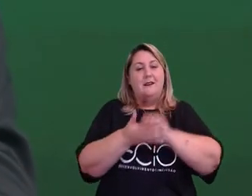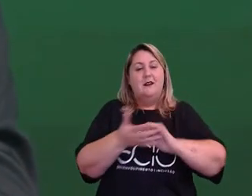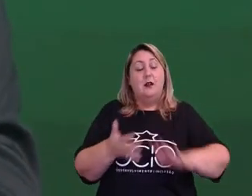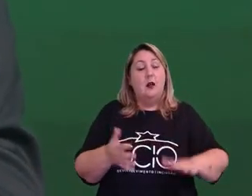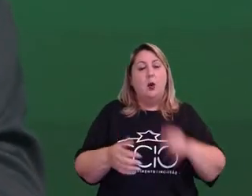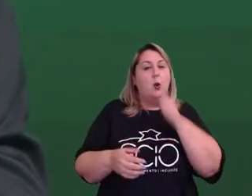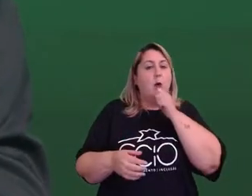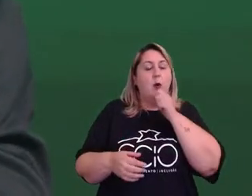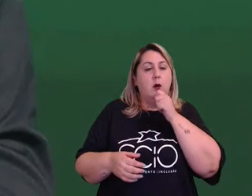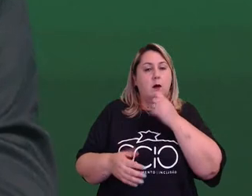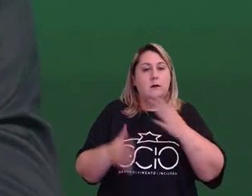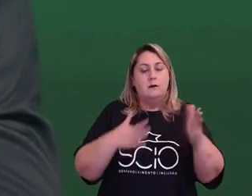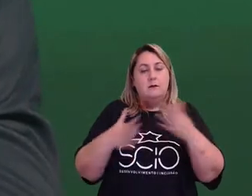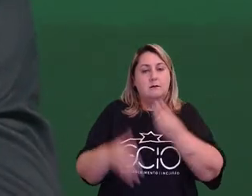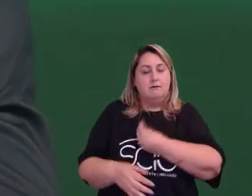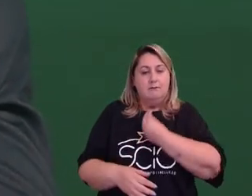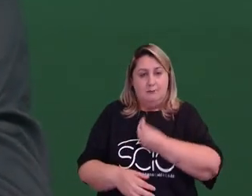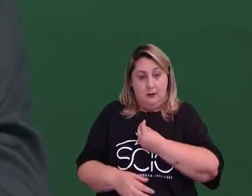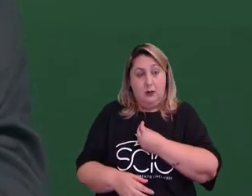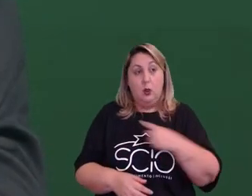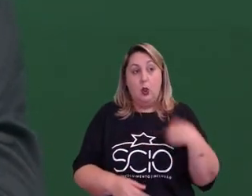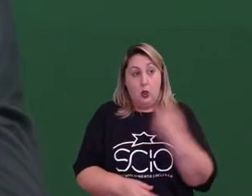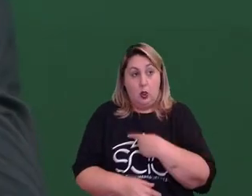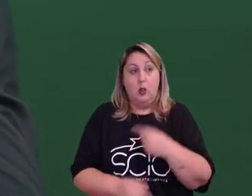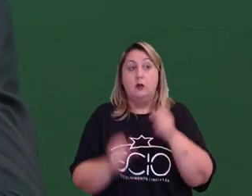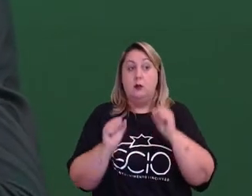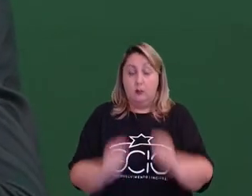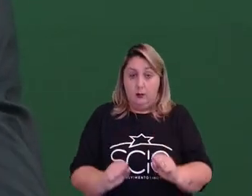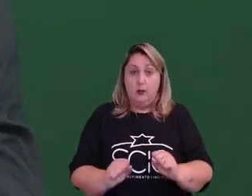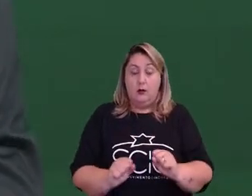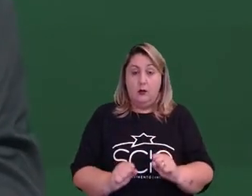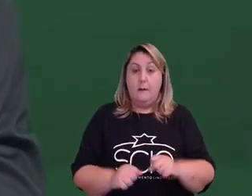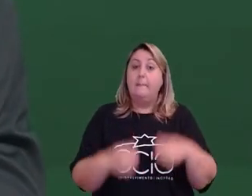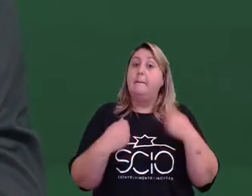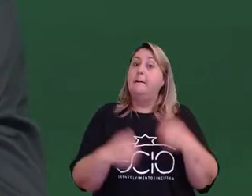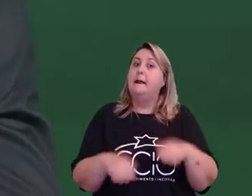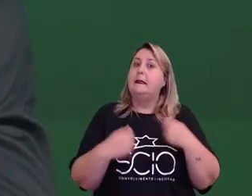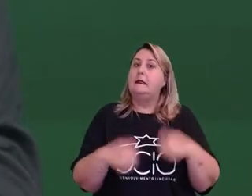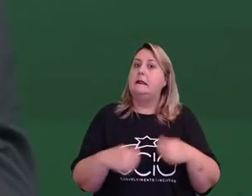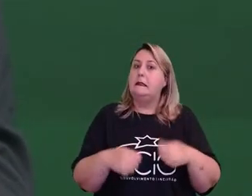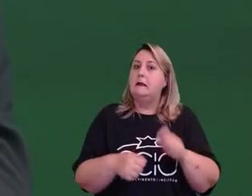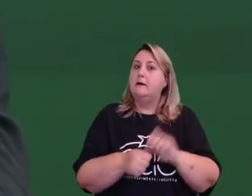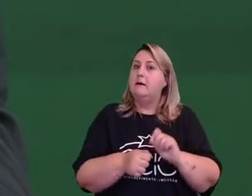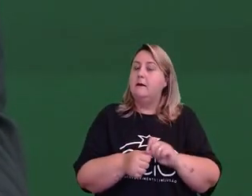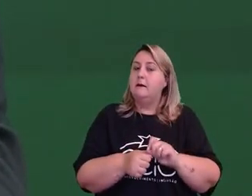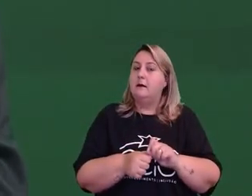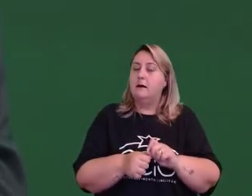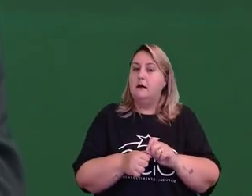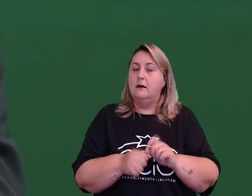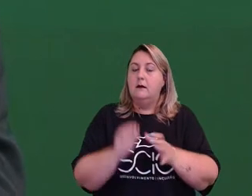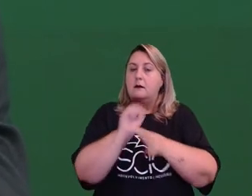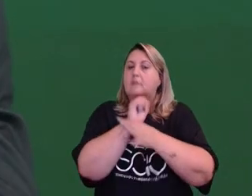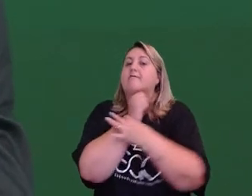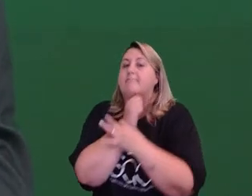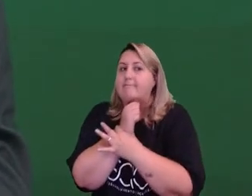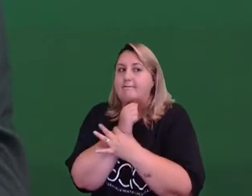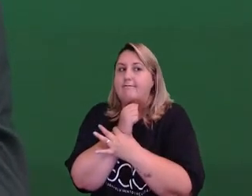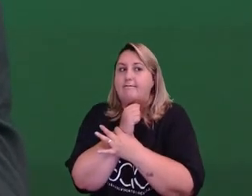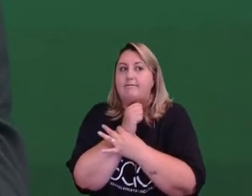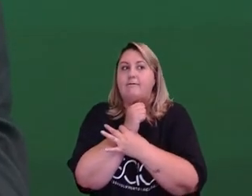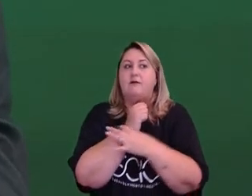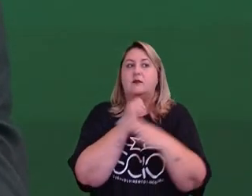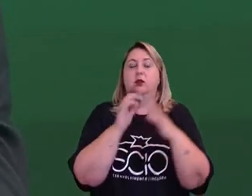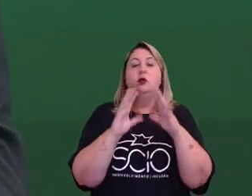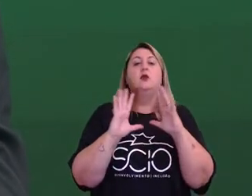qualquer momento das nossas vidas, nós podemos, nós devemos fazer a segurança